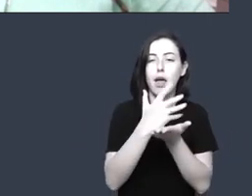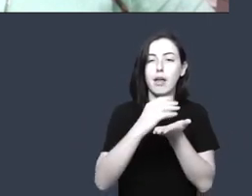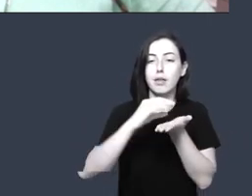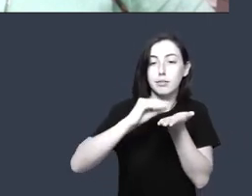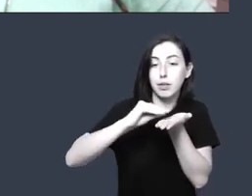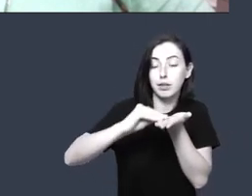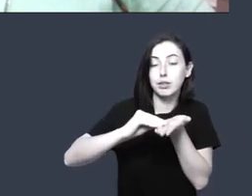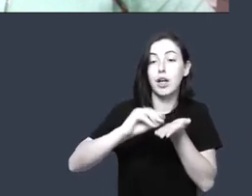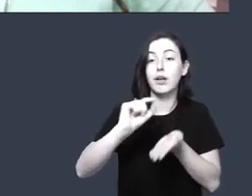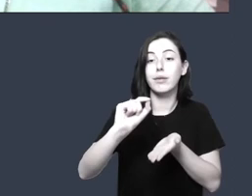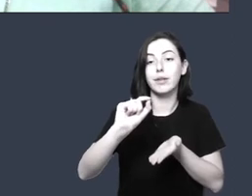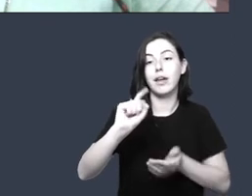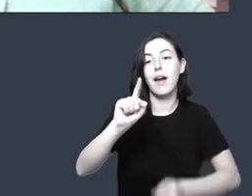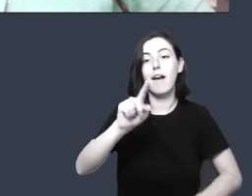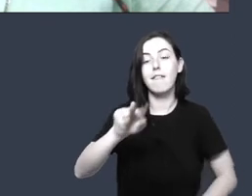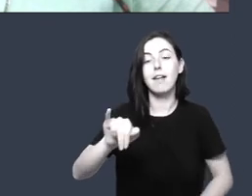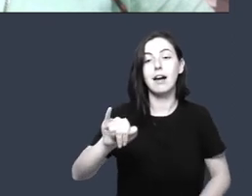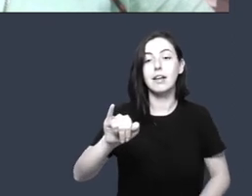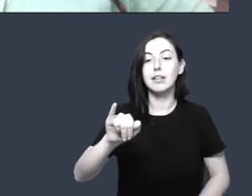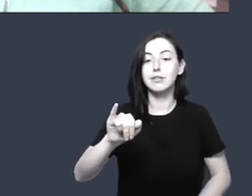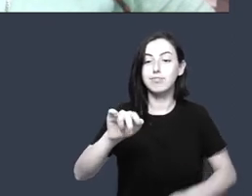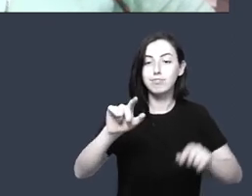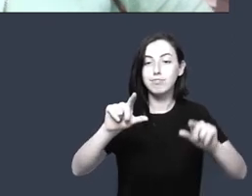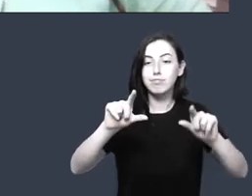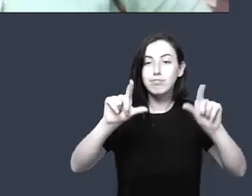menor no final do processo.